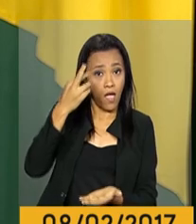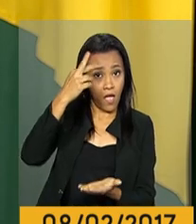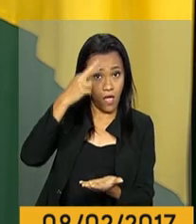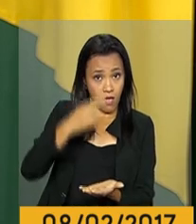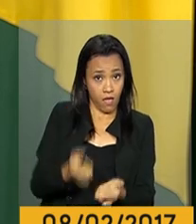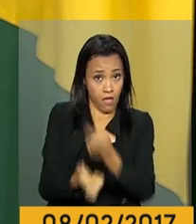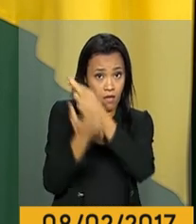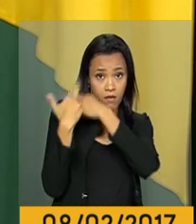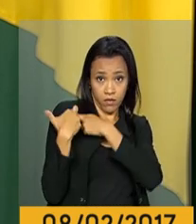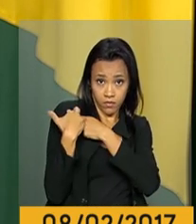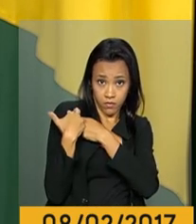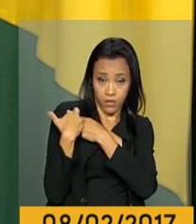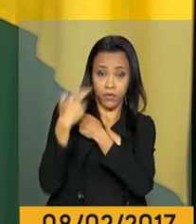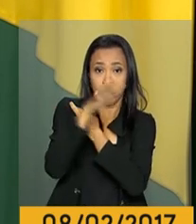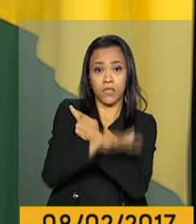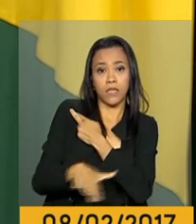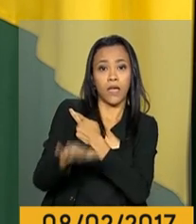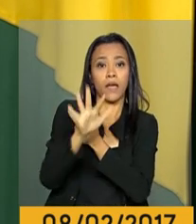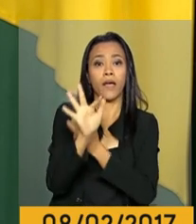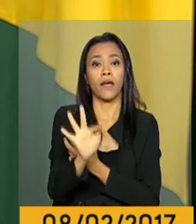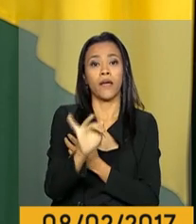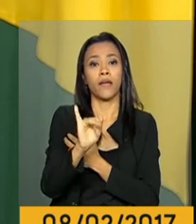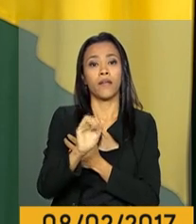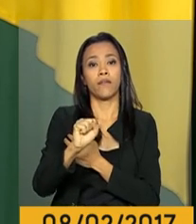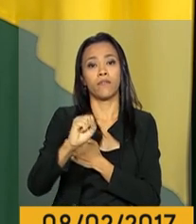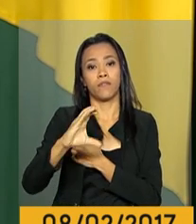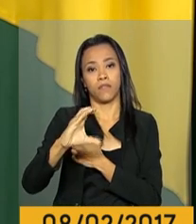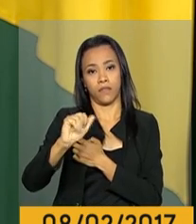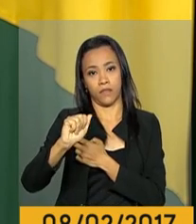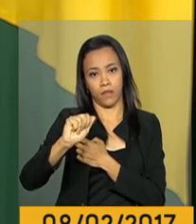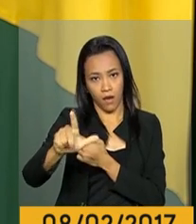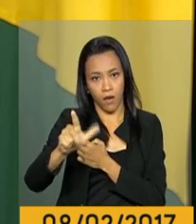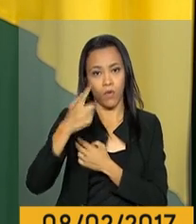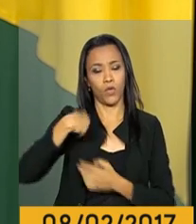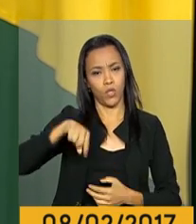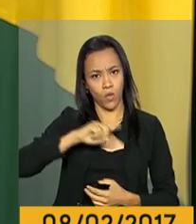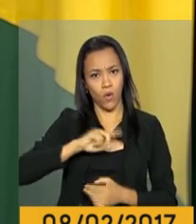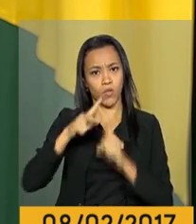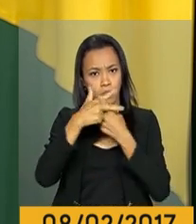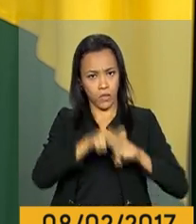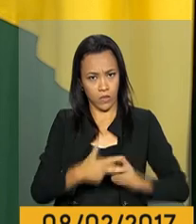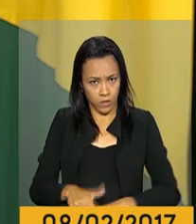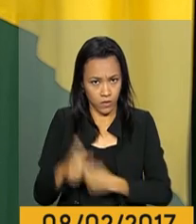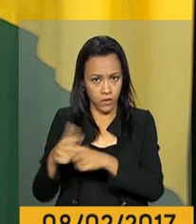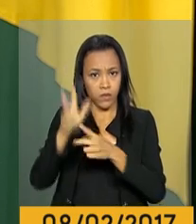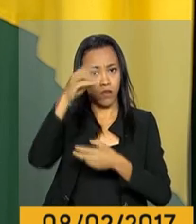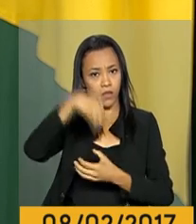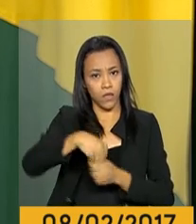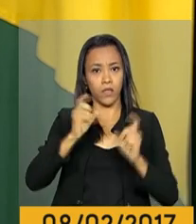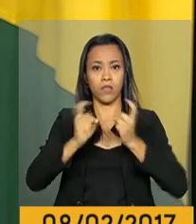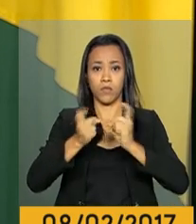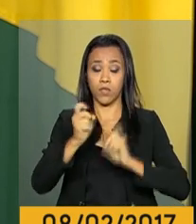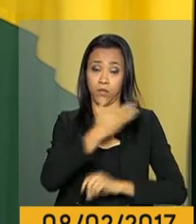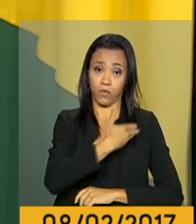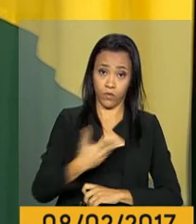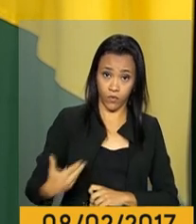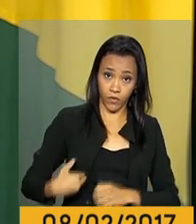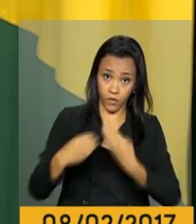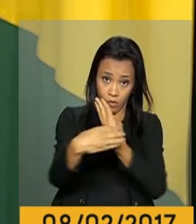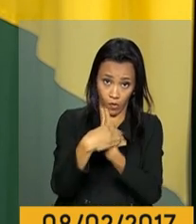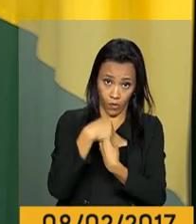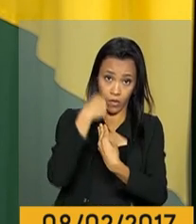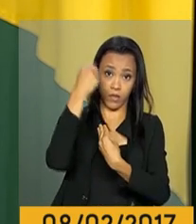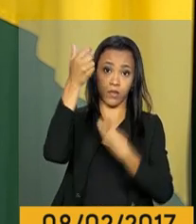fiscal que nós adotamos eh severamente no governo com auxílio do congresso